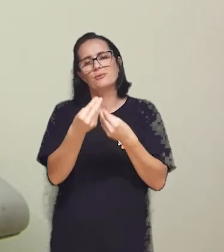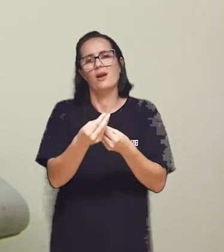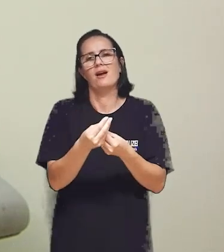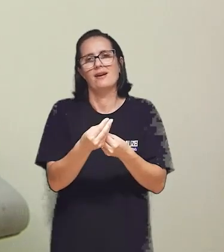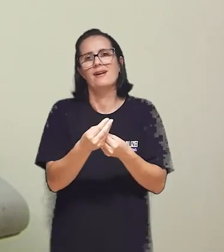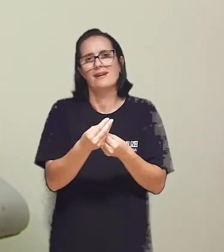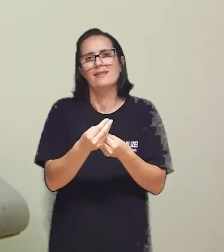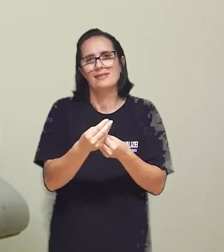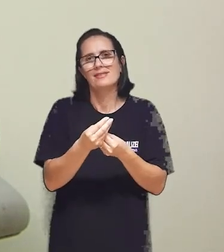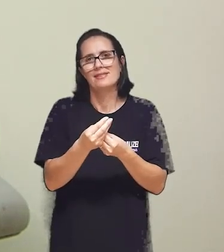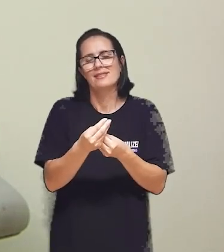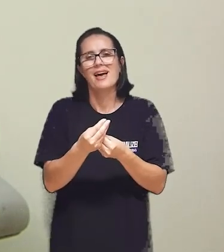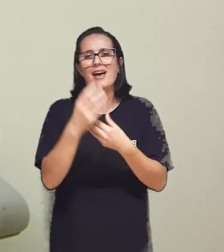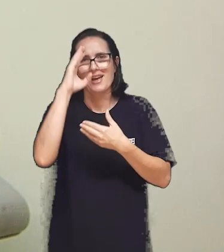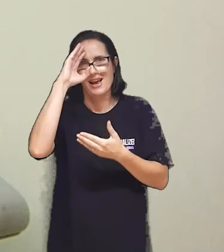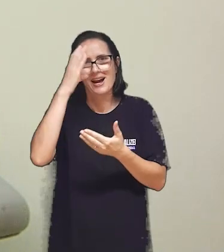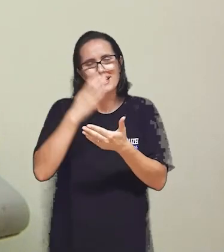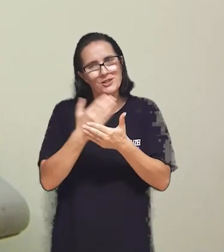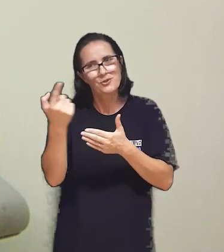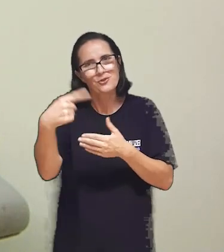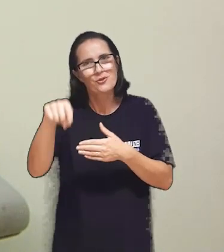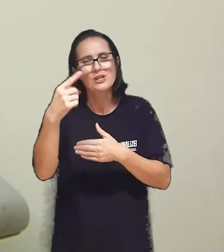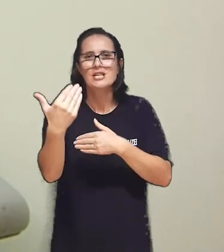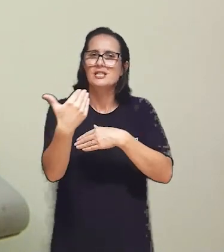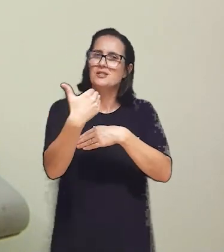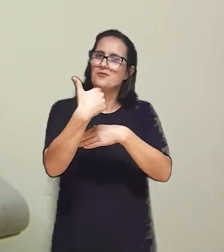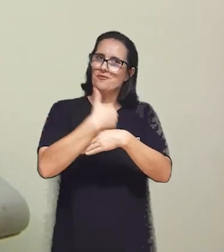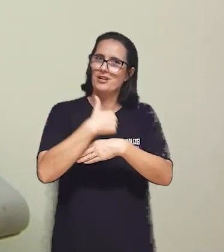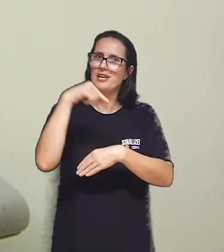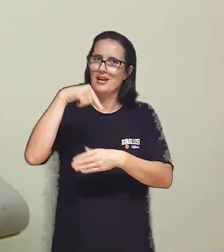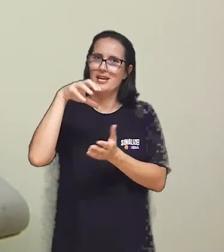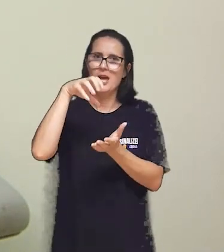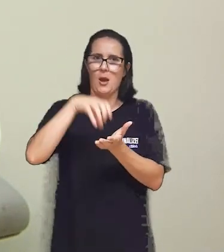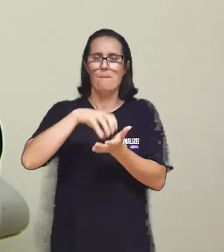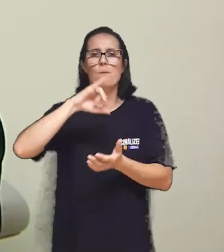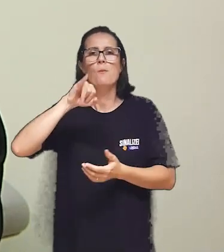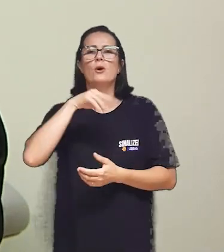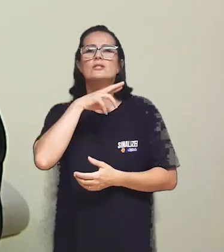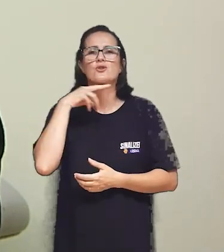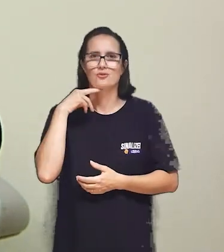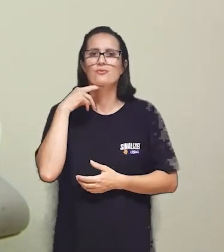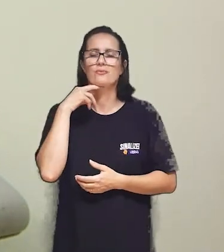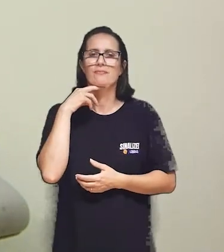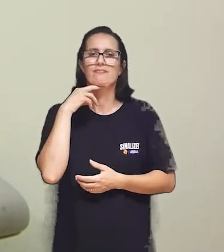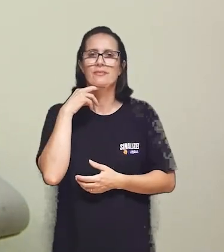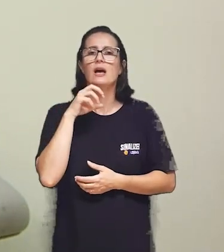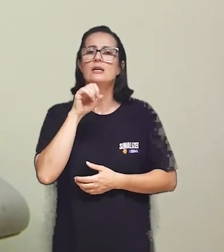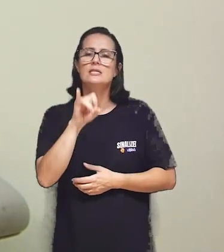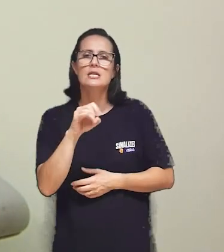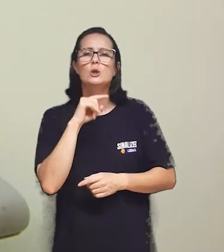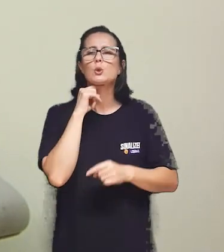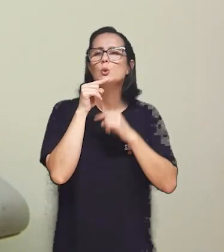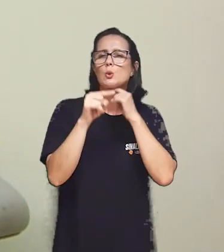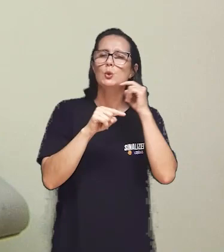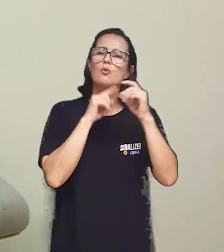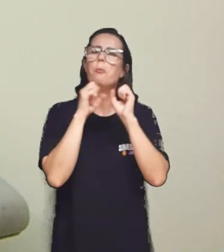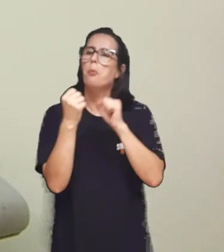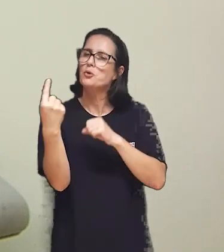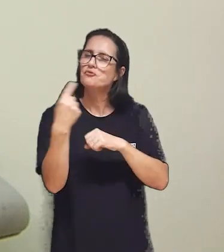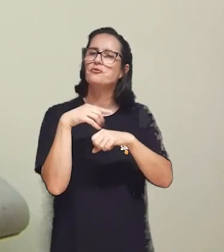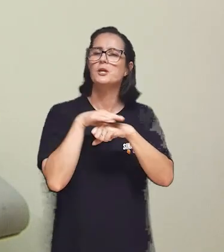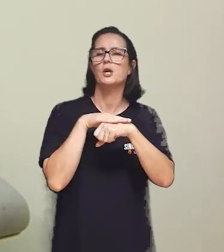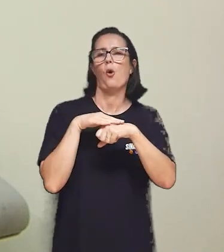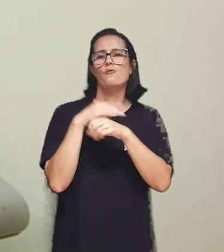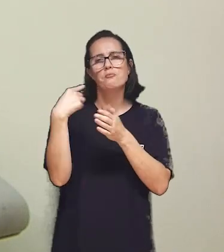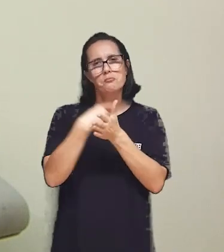presença de vocês aqui na unidade de coleta de Jaraguá do Sul e a gente fica à disposição para todas as dúvidas que vocês